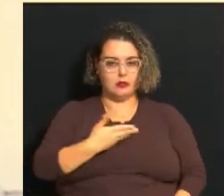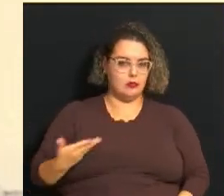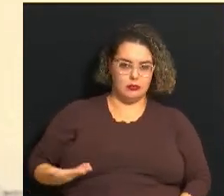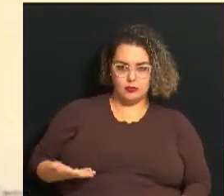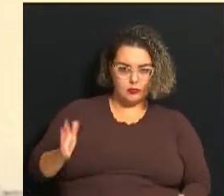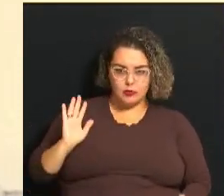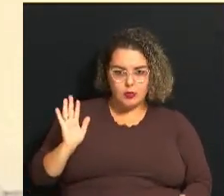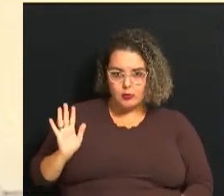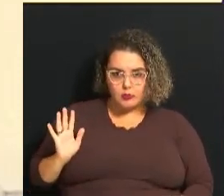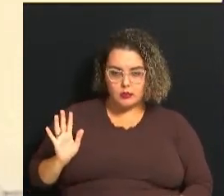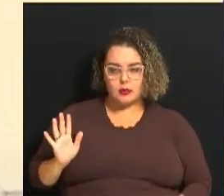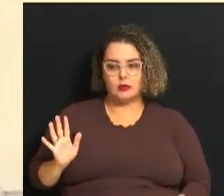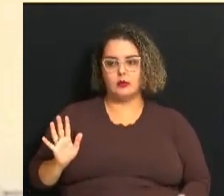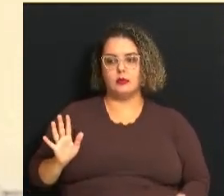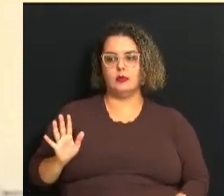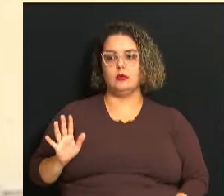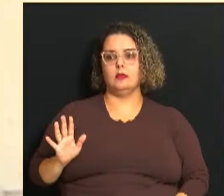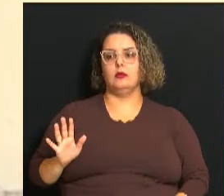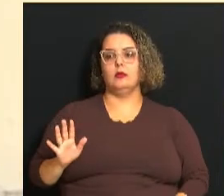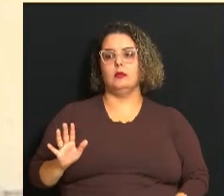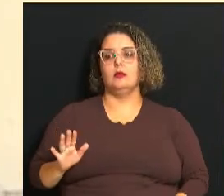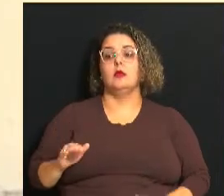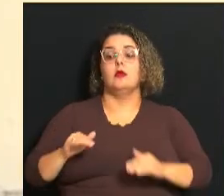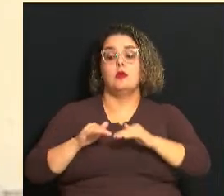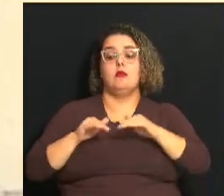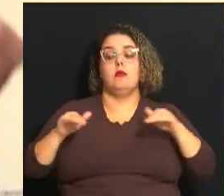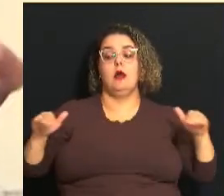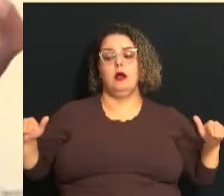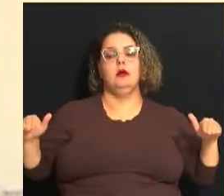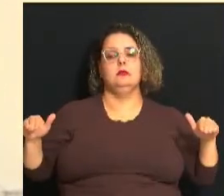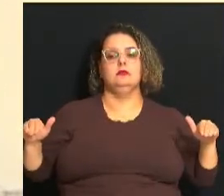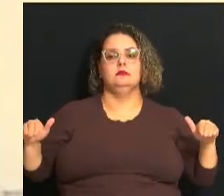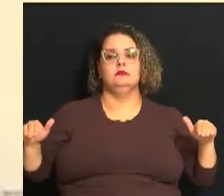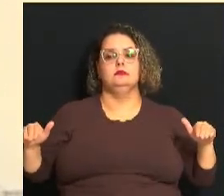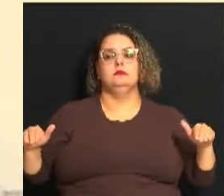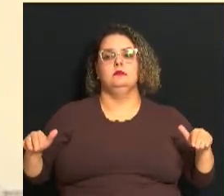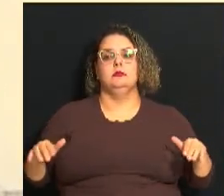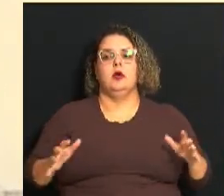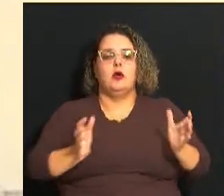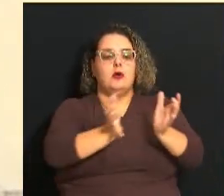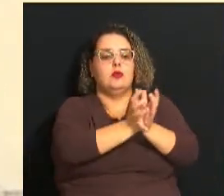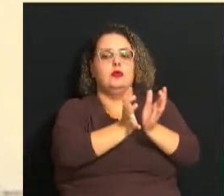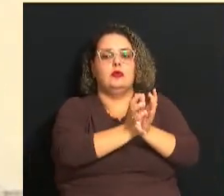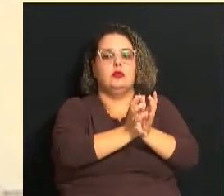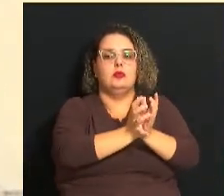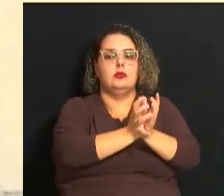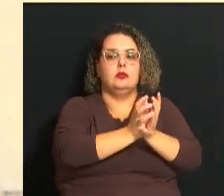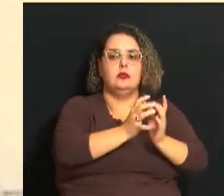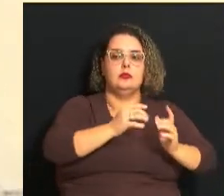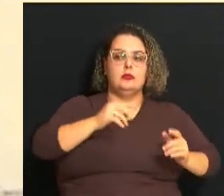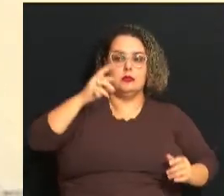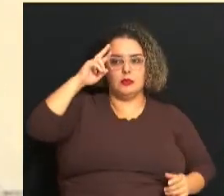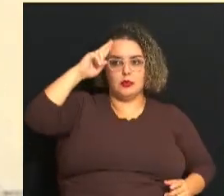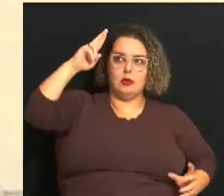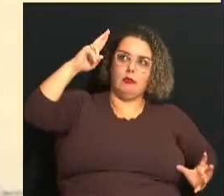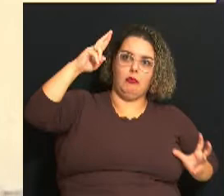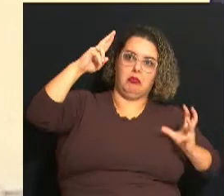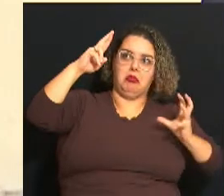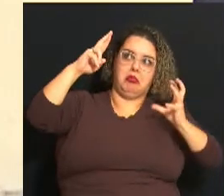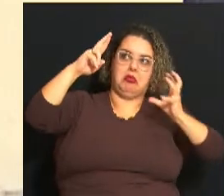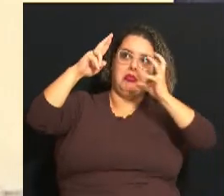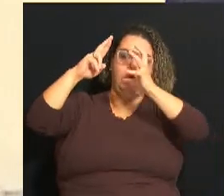e o tamanho assédio horizontal o ascendente é quando um grupo de cobradores vai ser de um chefe coisa errada né de não